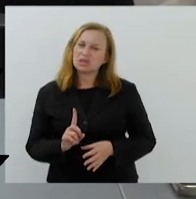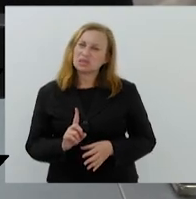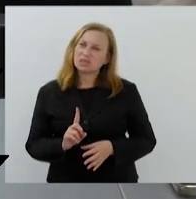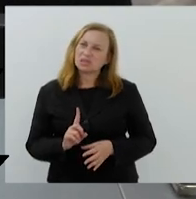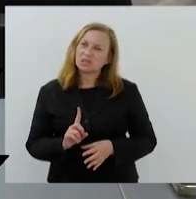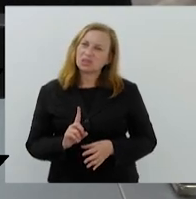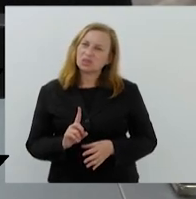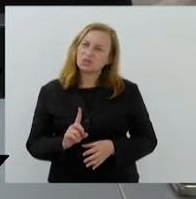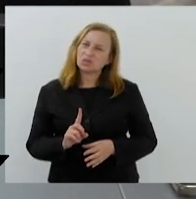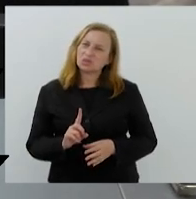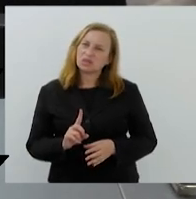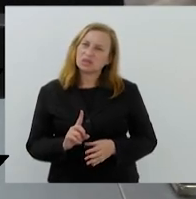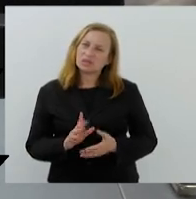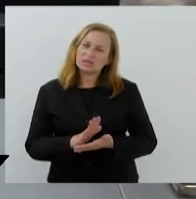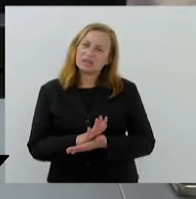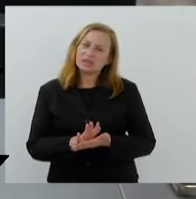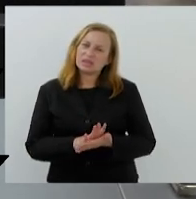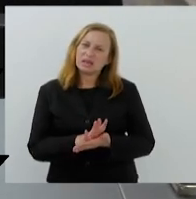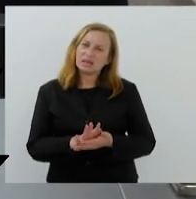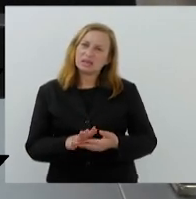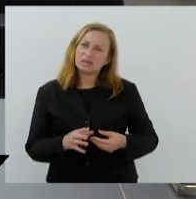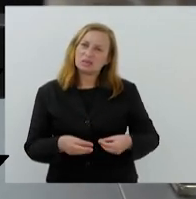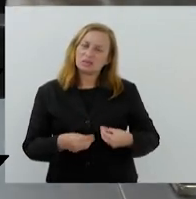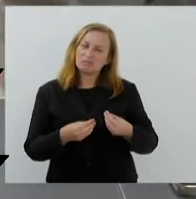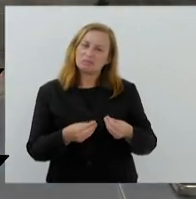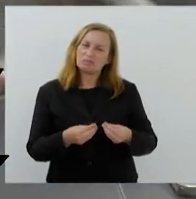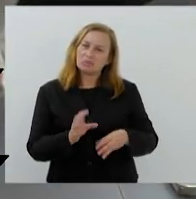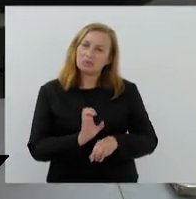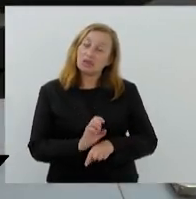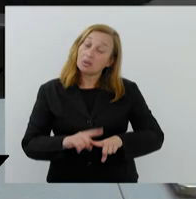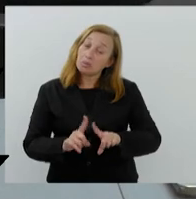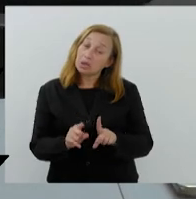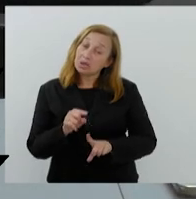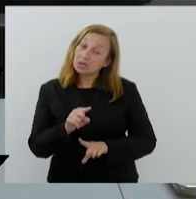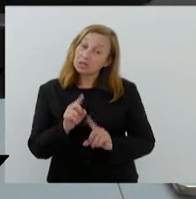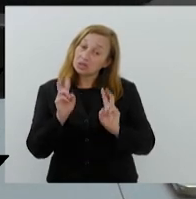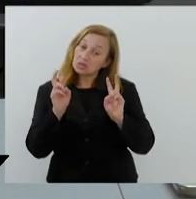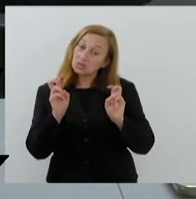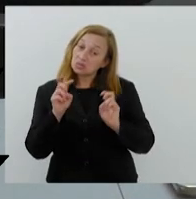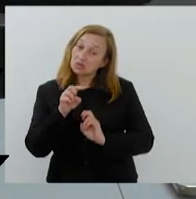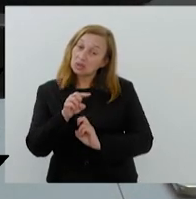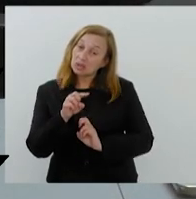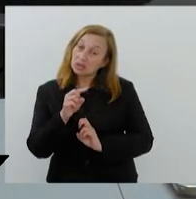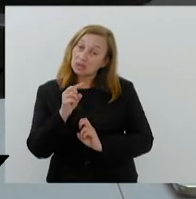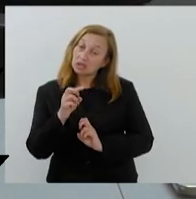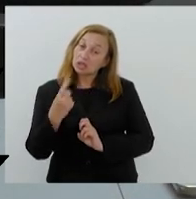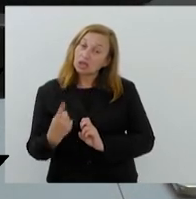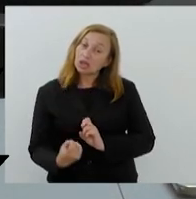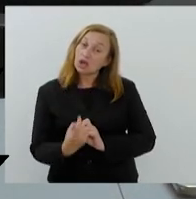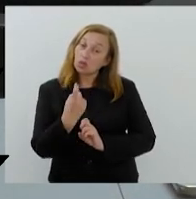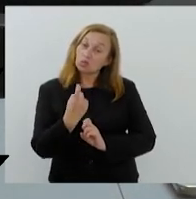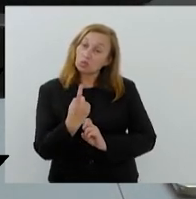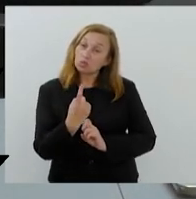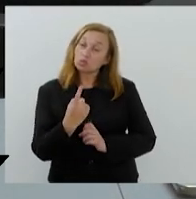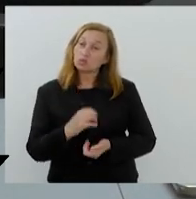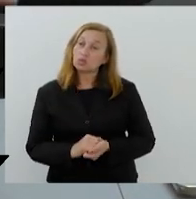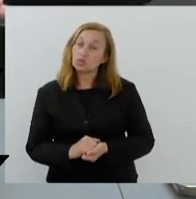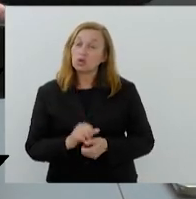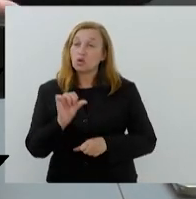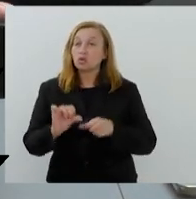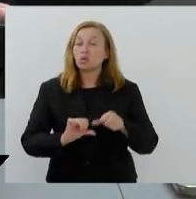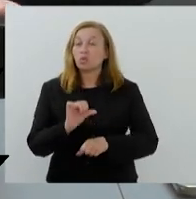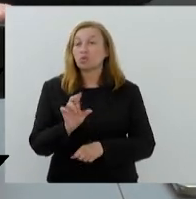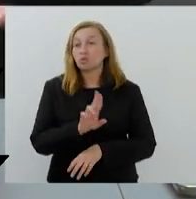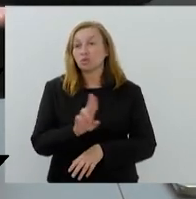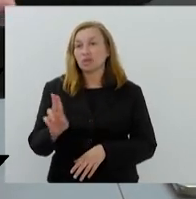para o Estado, né? Que é a nossa regra. Mas, nesse caso específico, é unexclusivamente mudar o nome